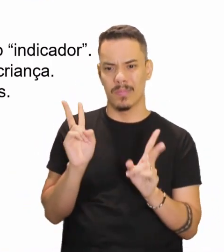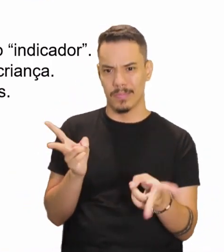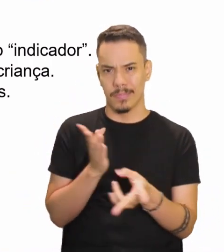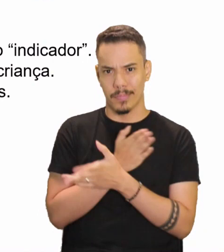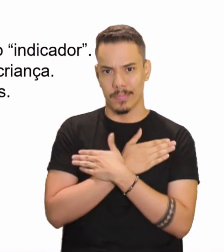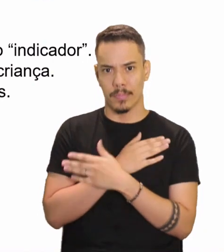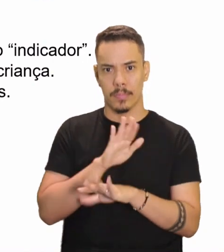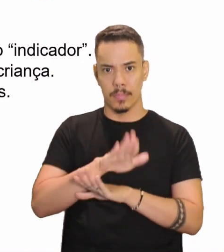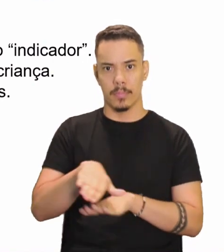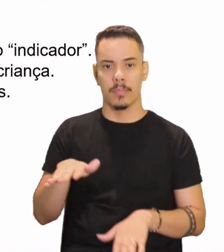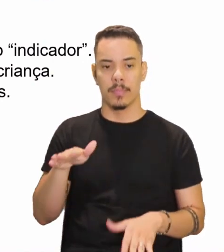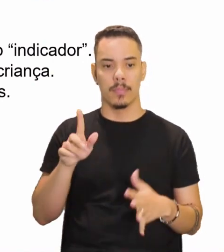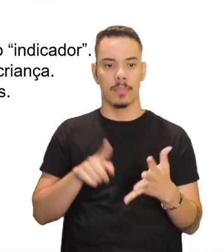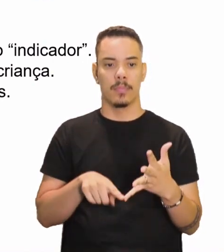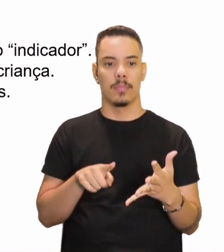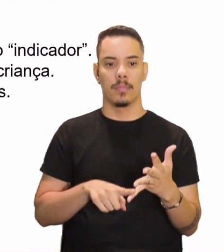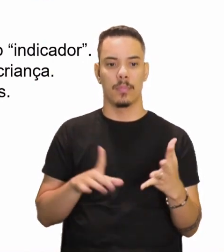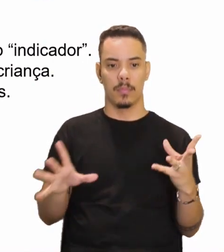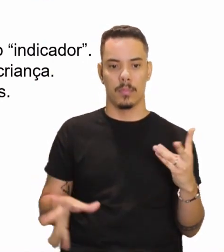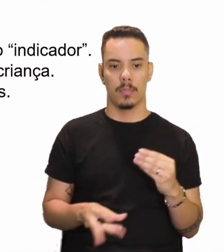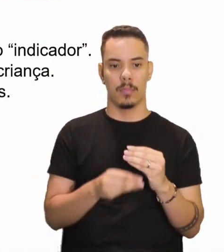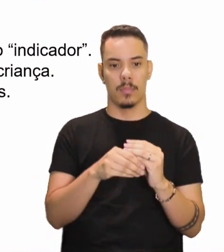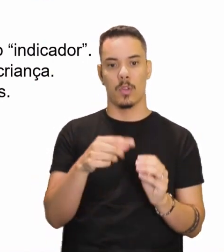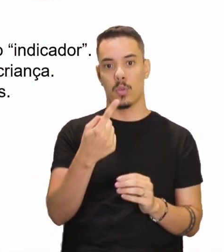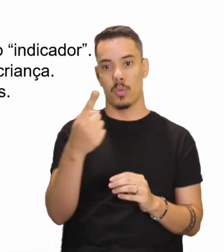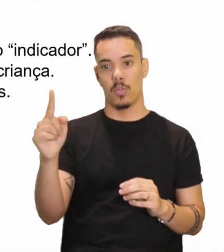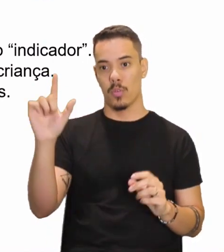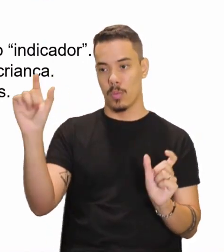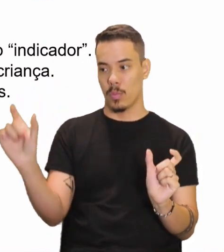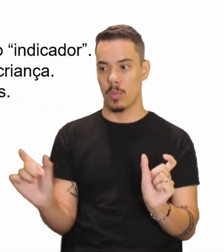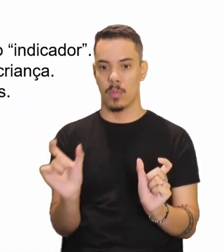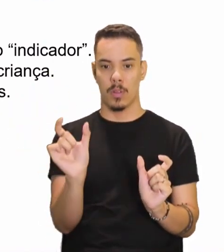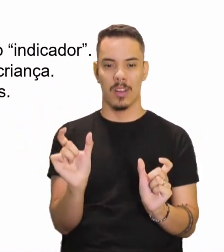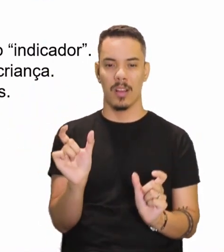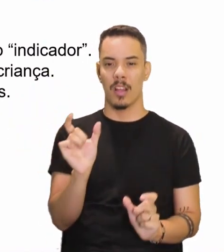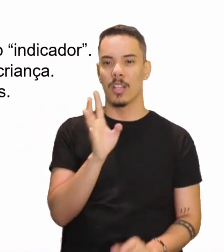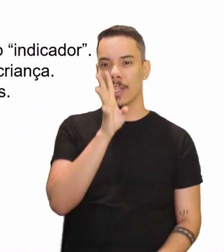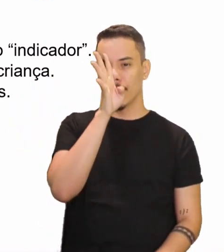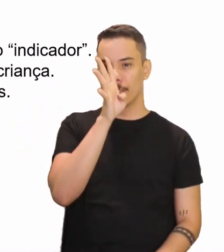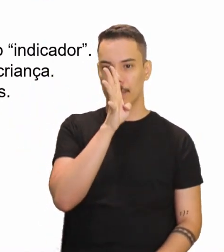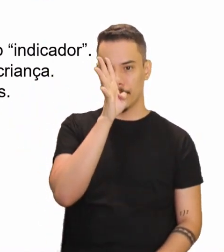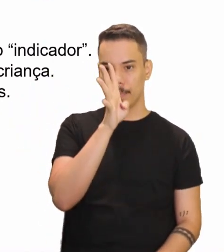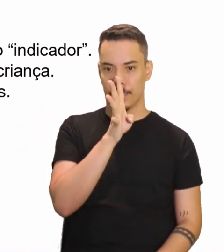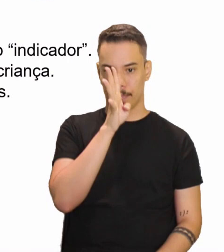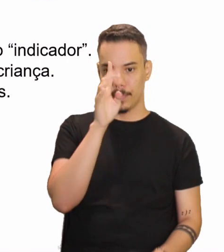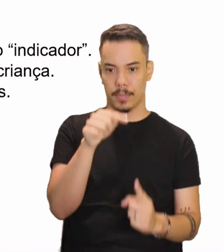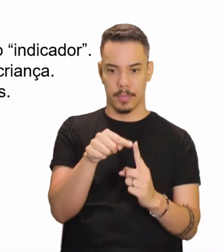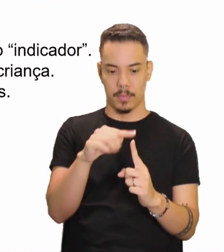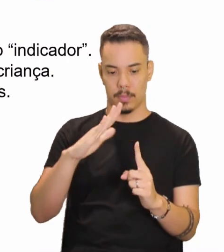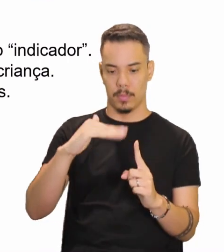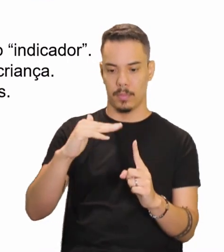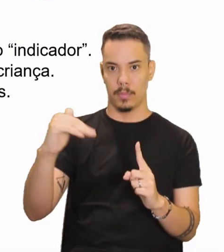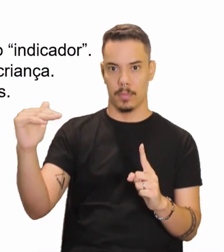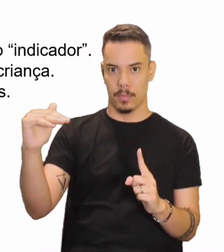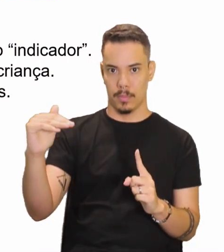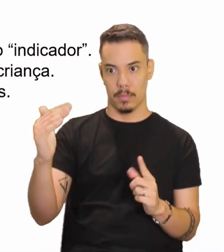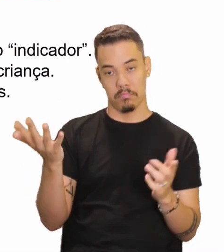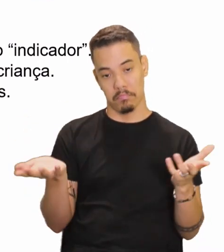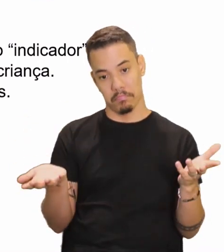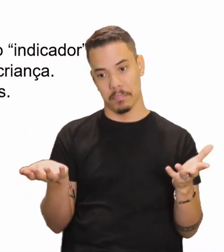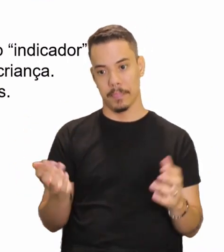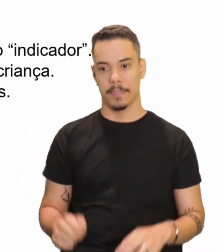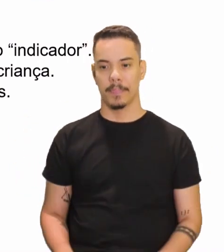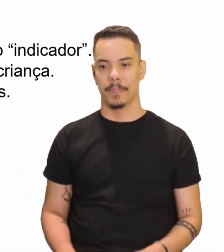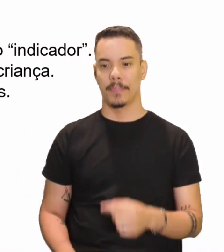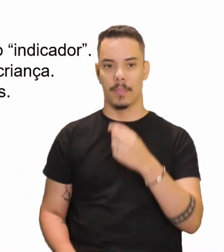e atribuindo o último quadrinho forma exagerada ao dedo indicador dos patrões bom